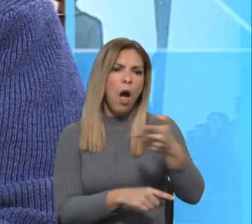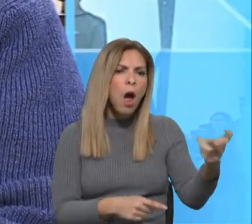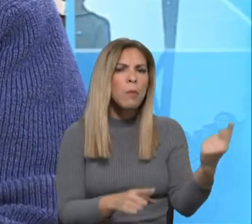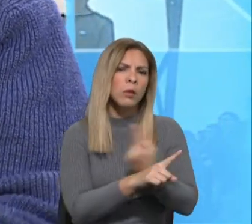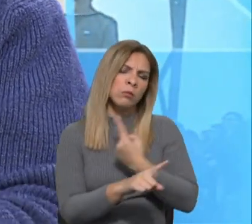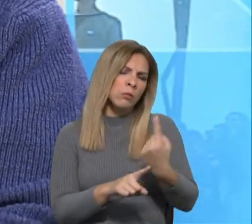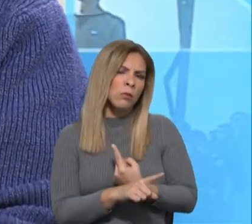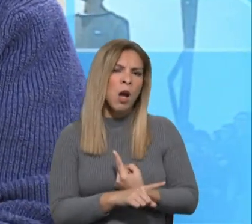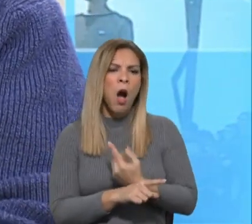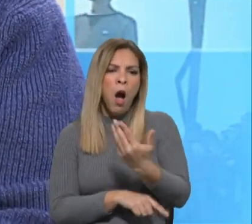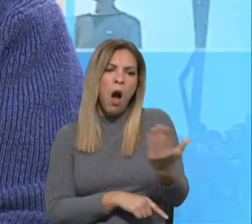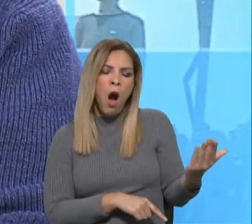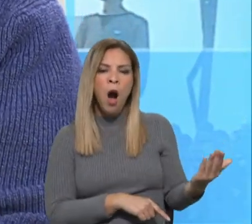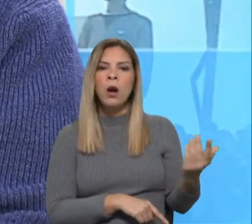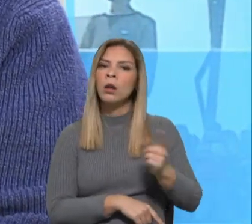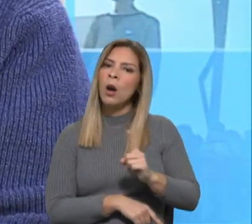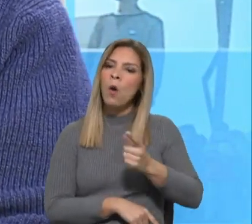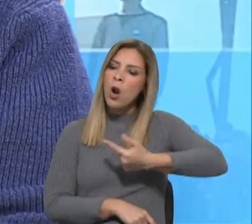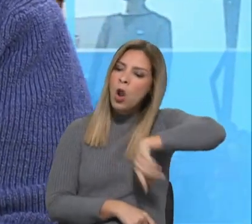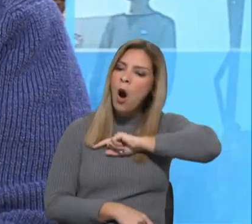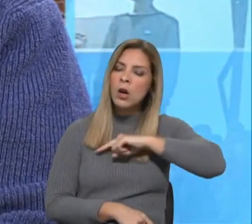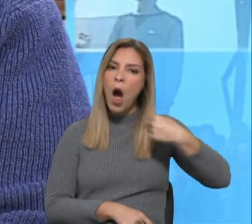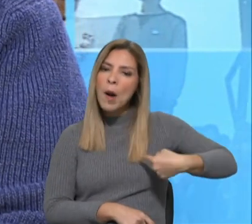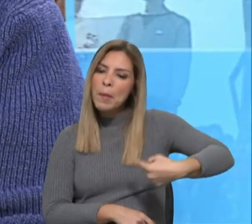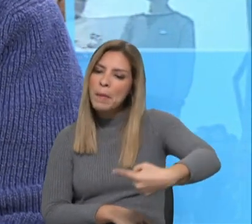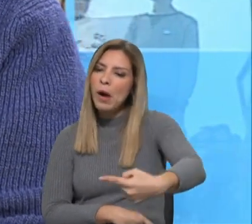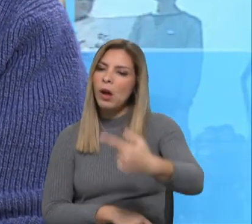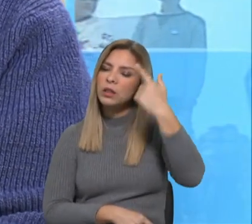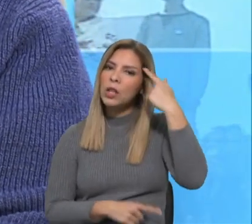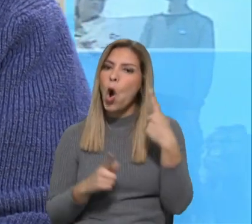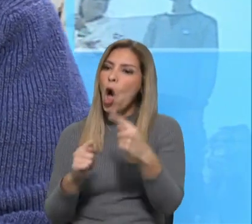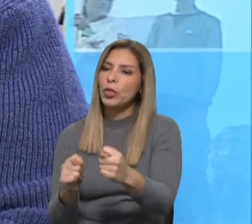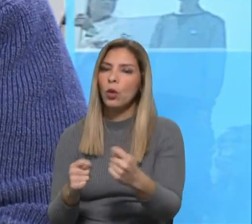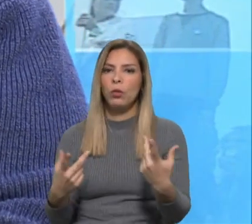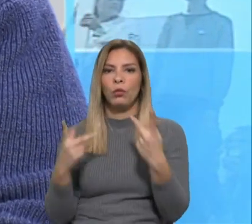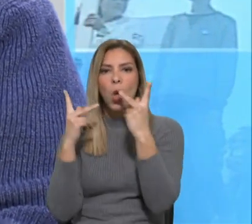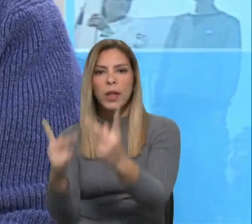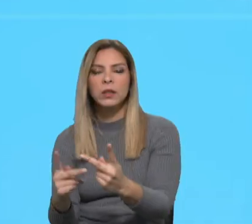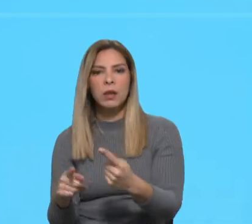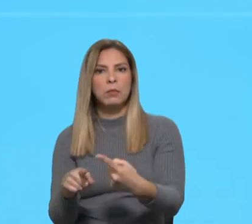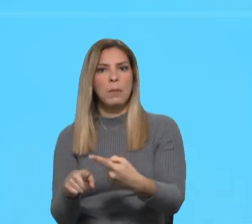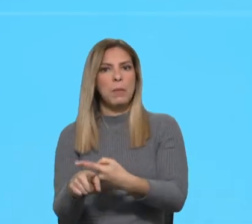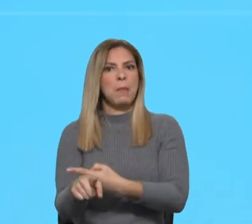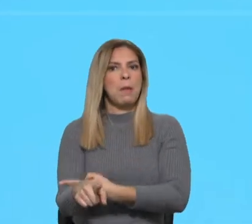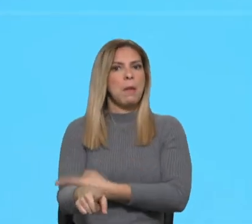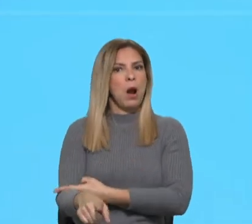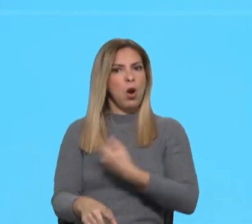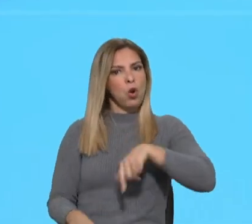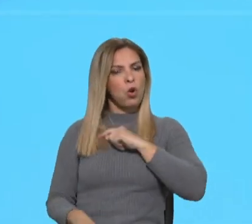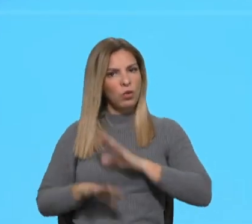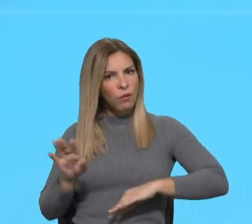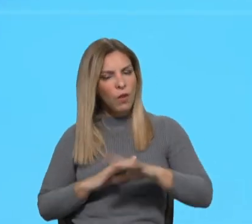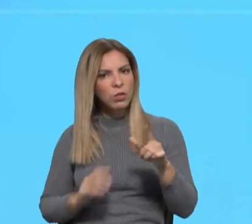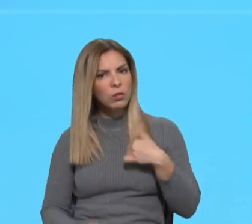dispor, somos nós, no nosso dia-a-dia, que também alimentamos esta cultura de ódio, de violência e de preconceito. Há um dado curioso nesta mensagem e que o